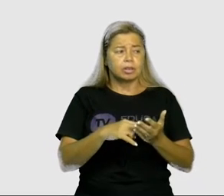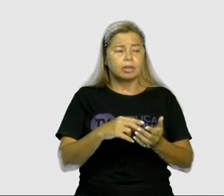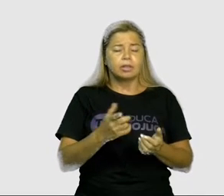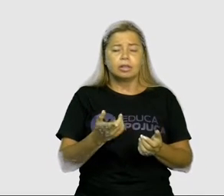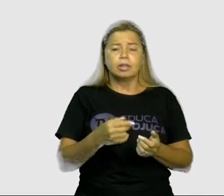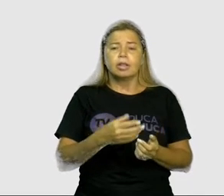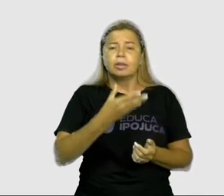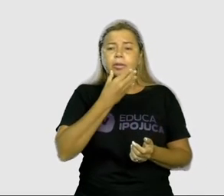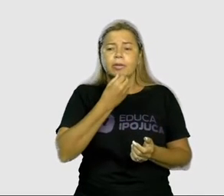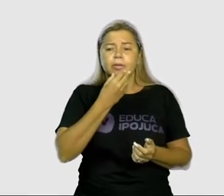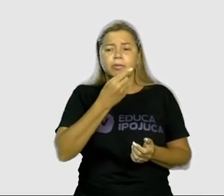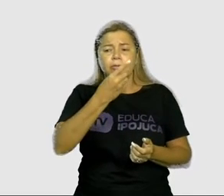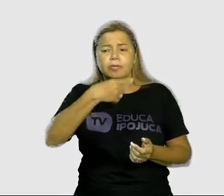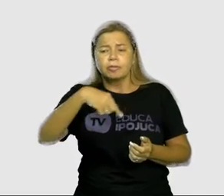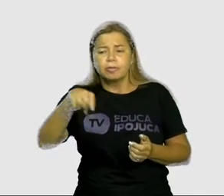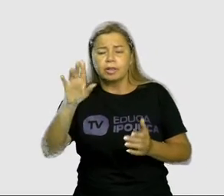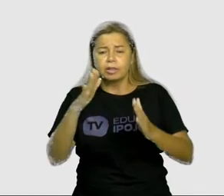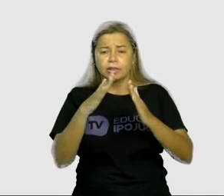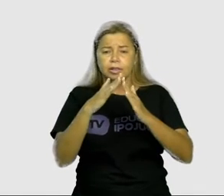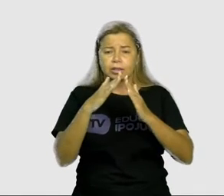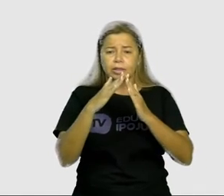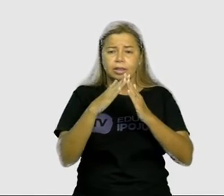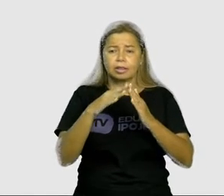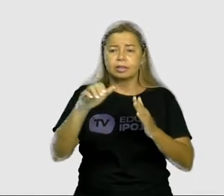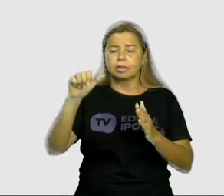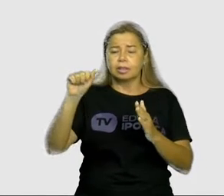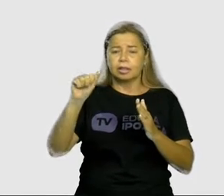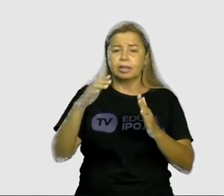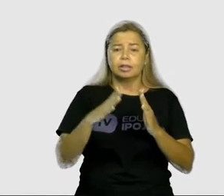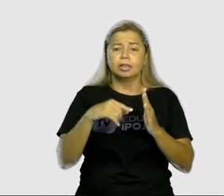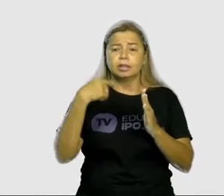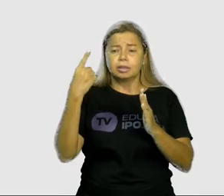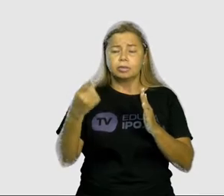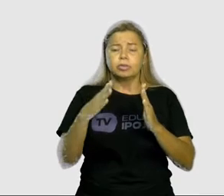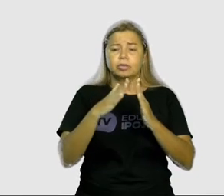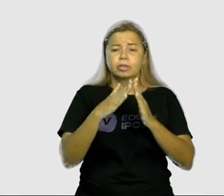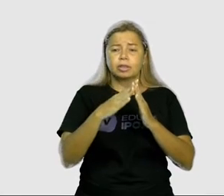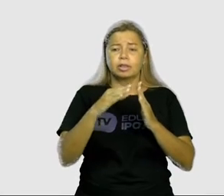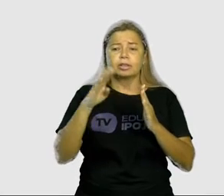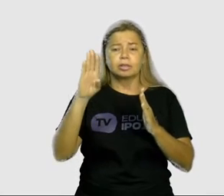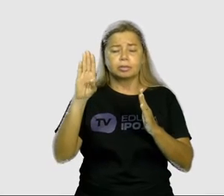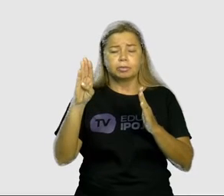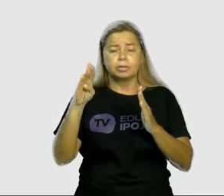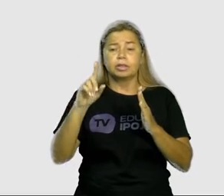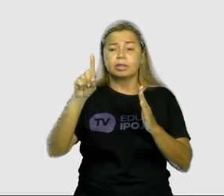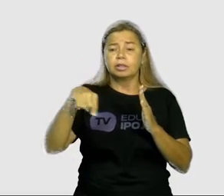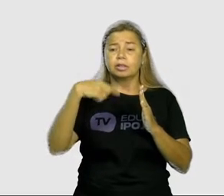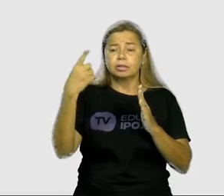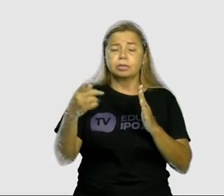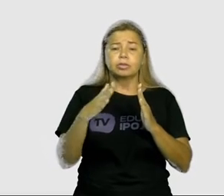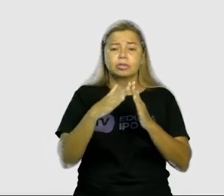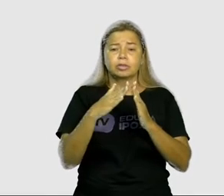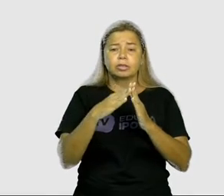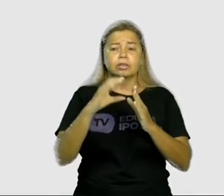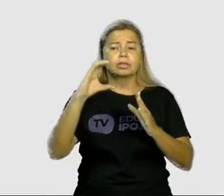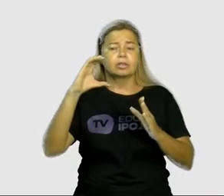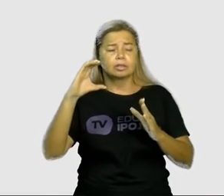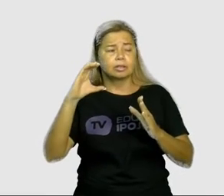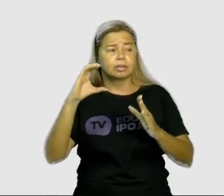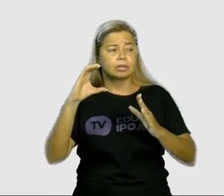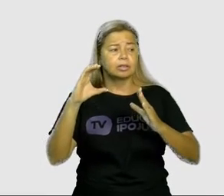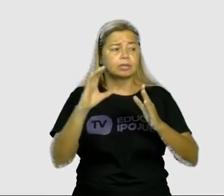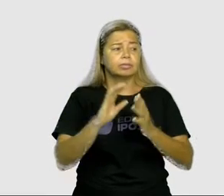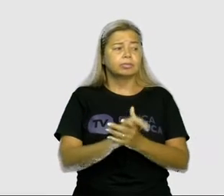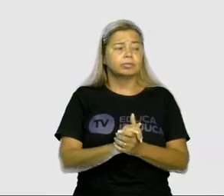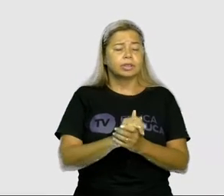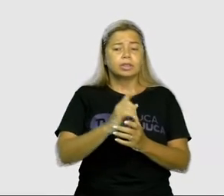A, depois passar na casa B, em seguida passar e fazer a entrega na